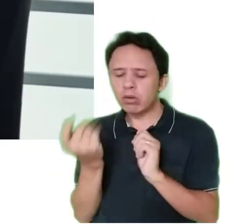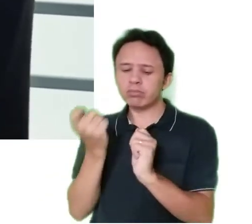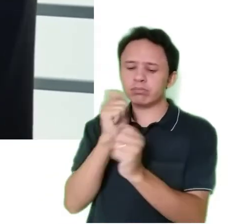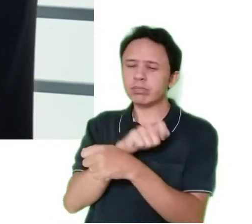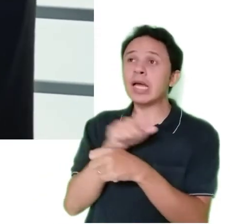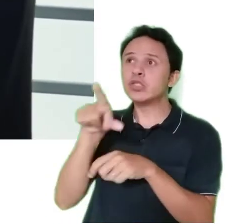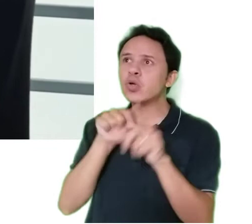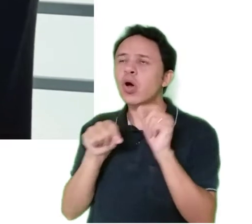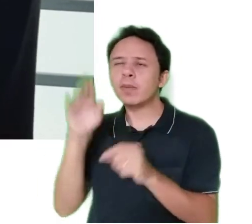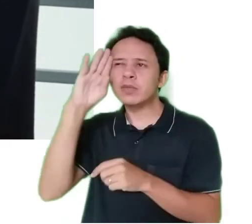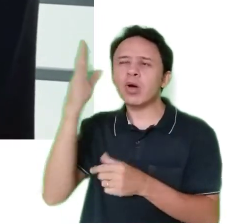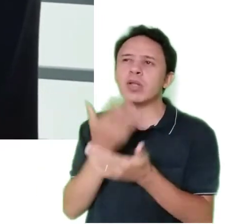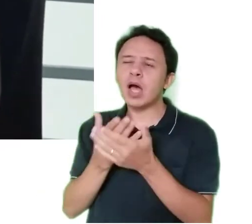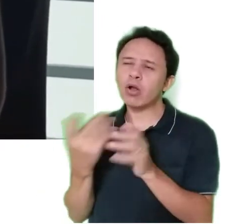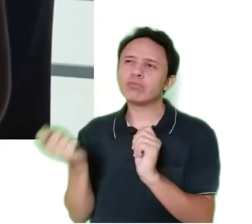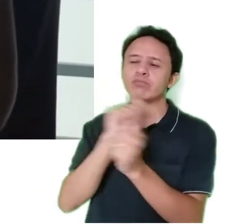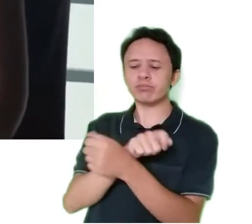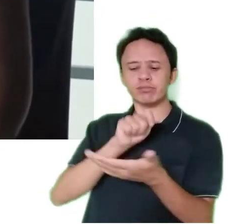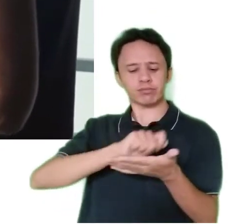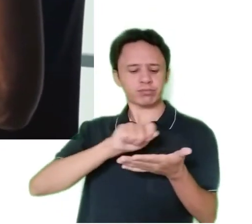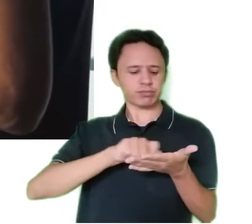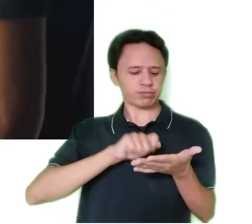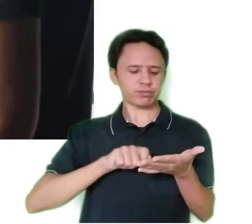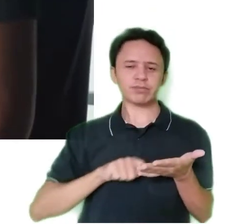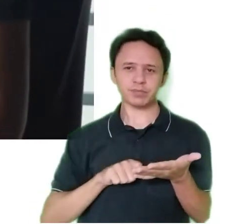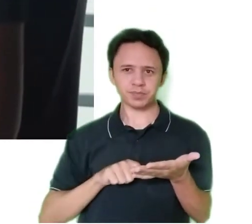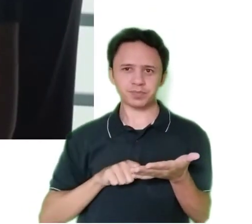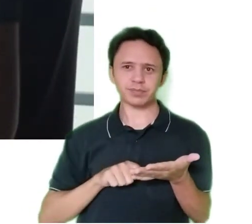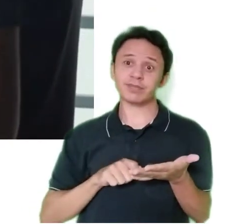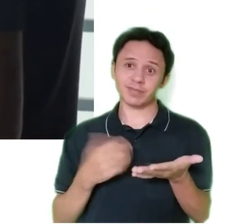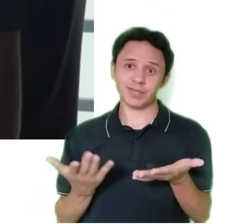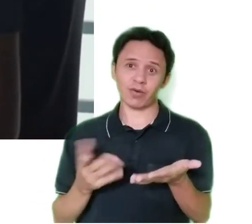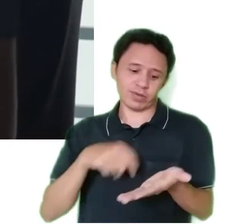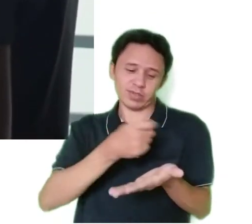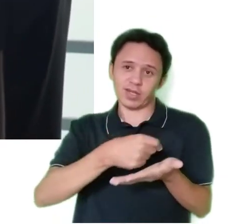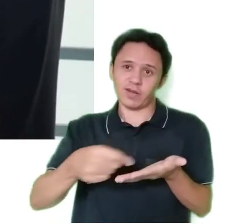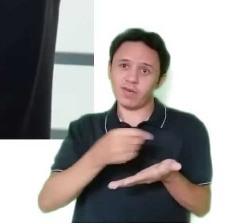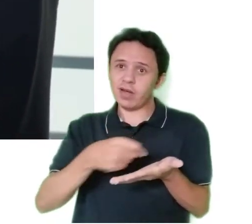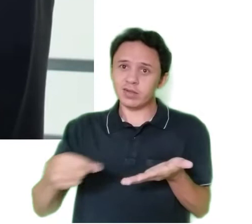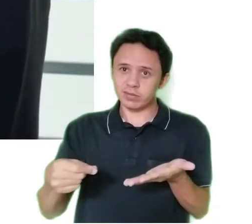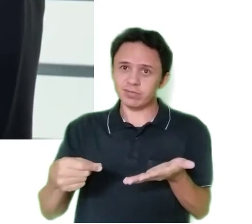os pontos principais da aula e traduz, ou seja, escreve.